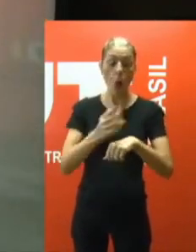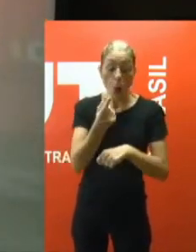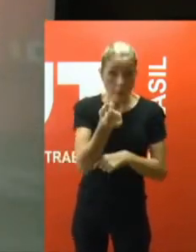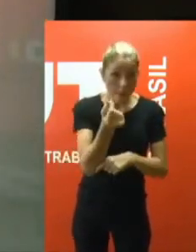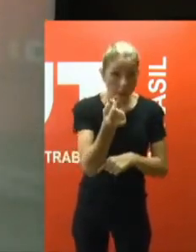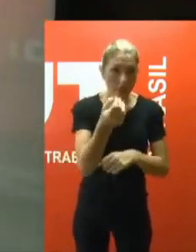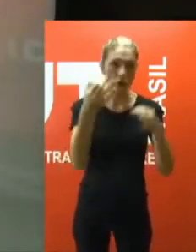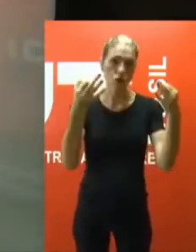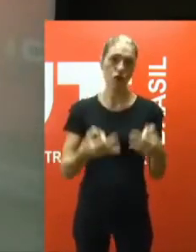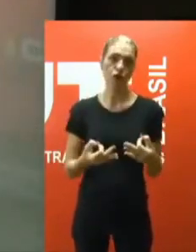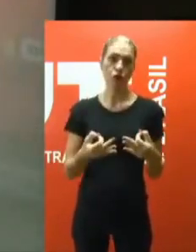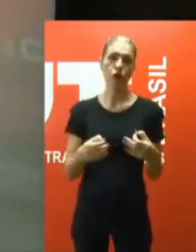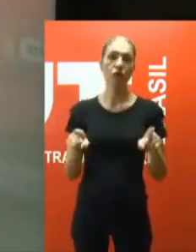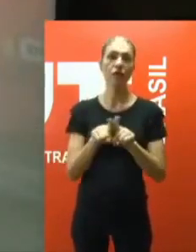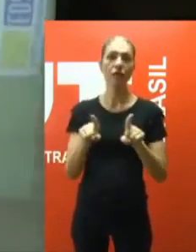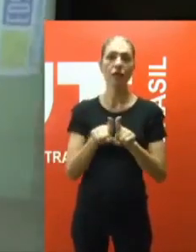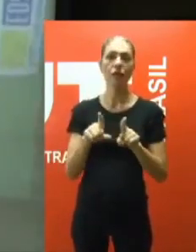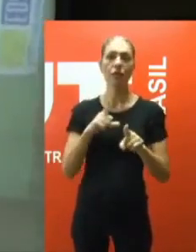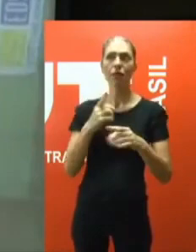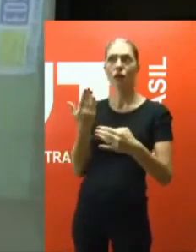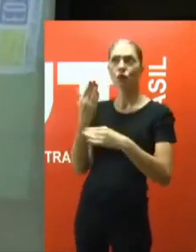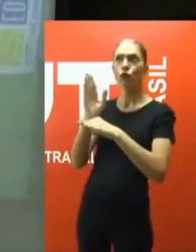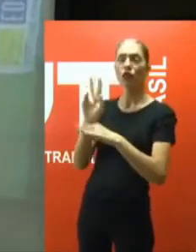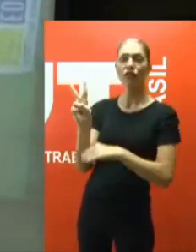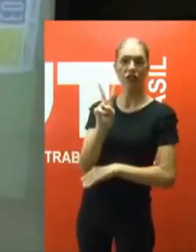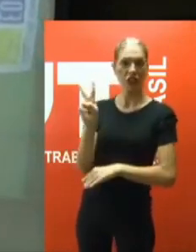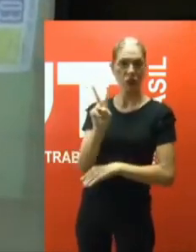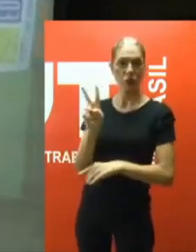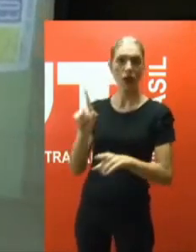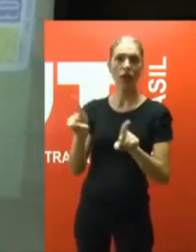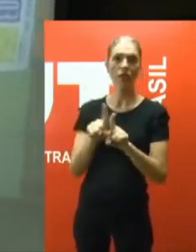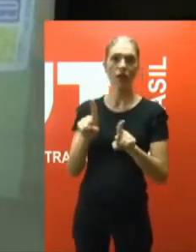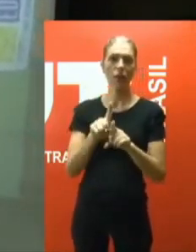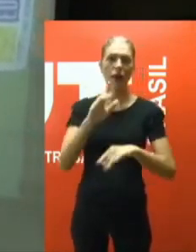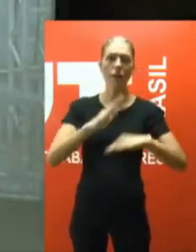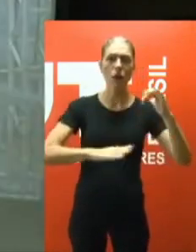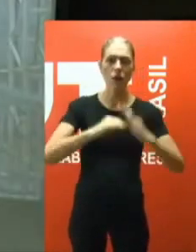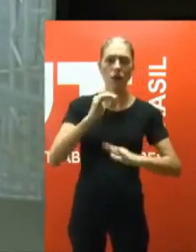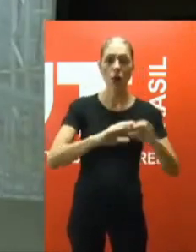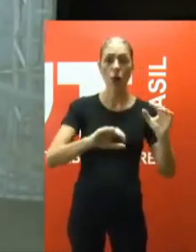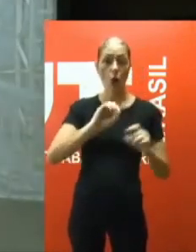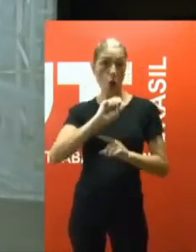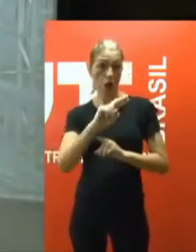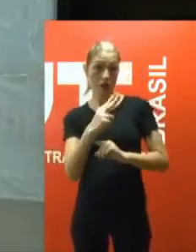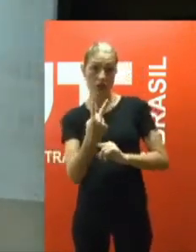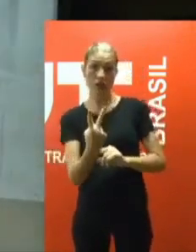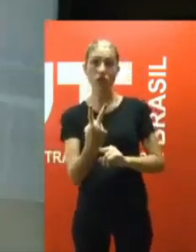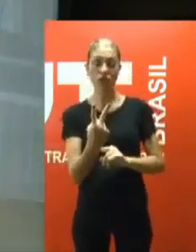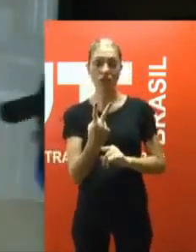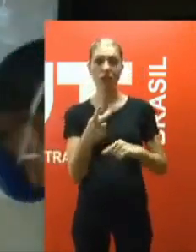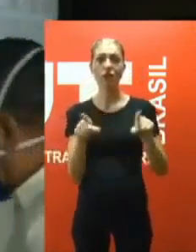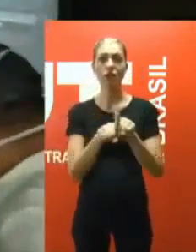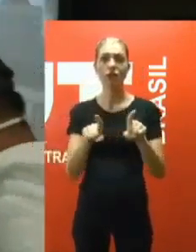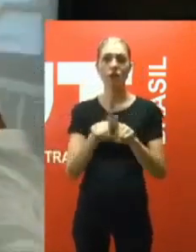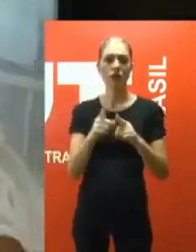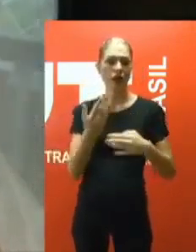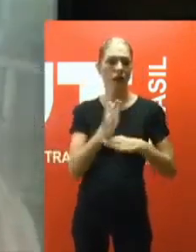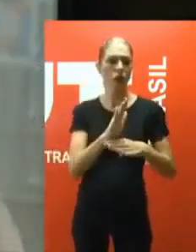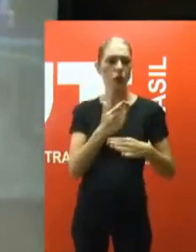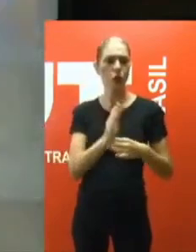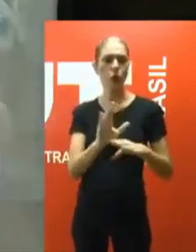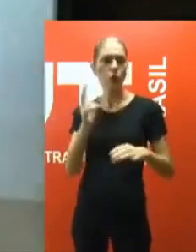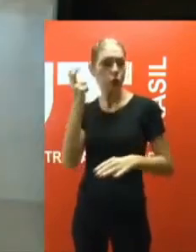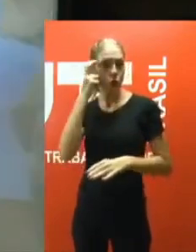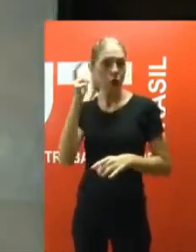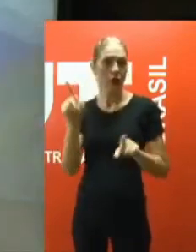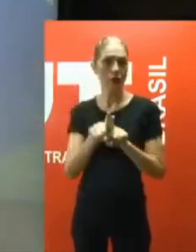de socorro à Venezuela na produção de oxigênio. Ações culturais e comunitárias, com